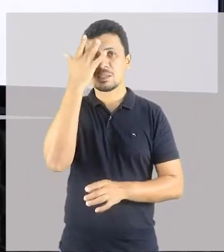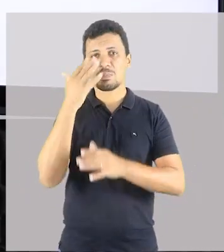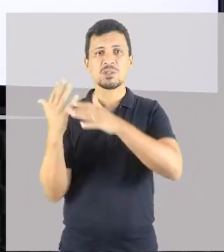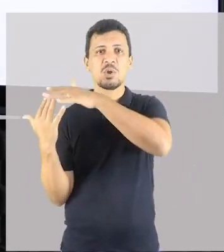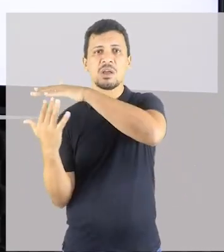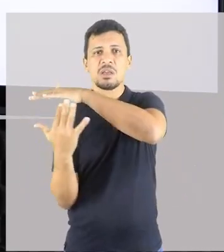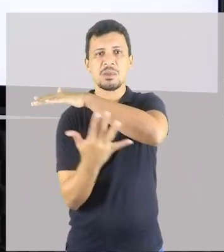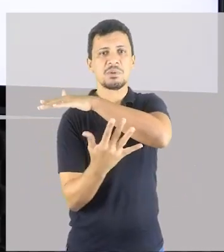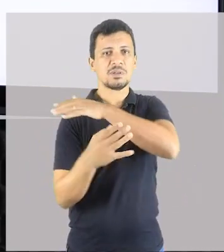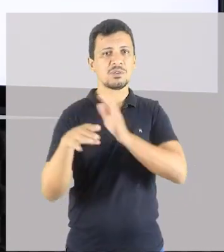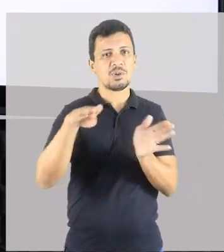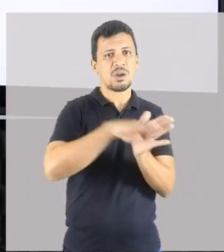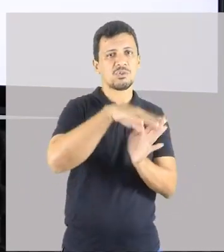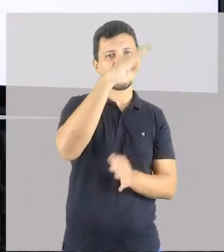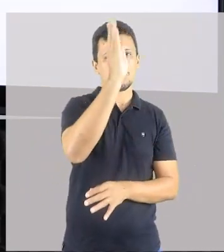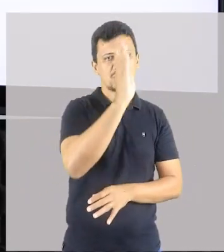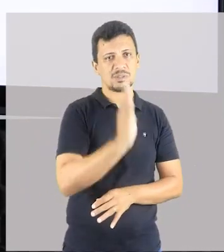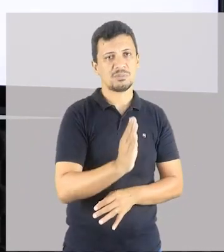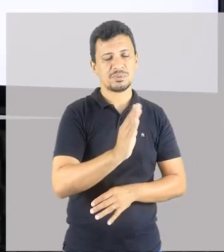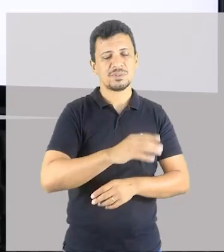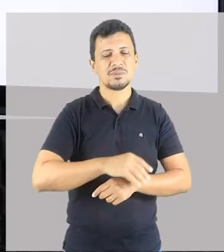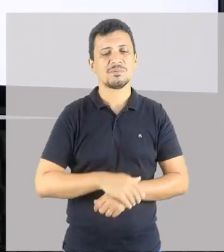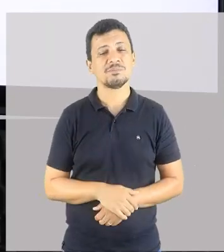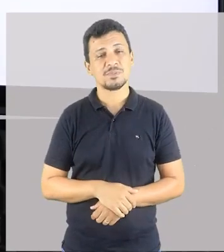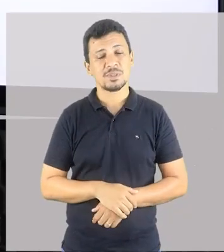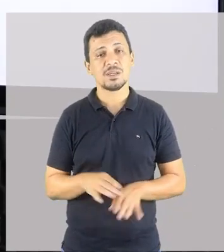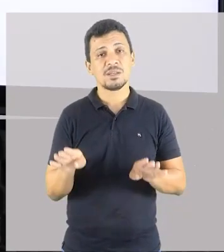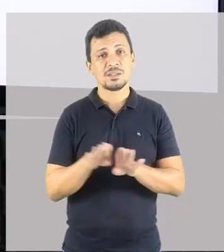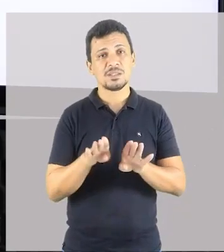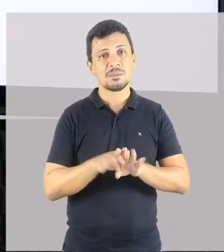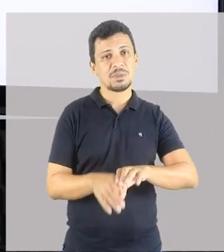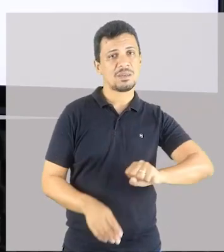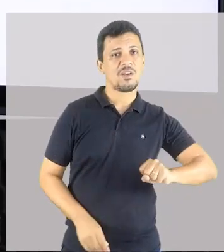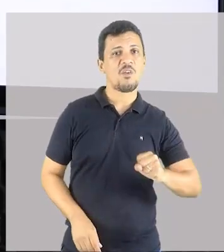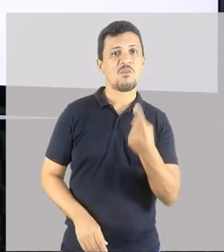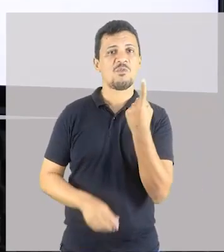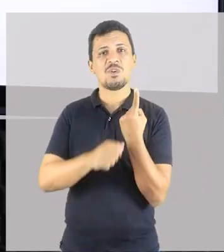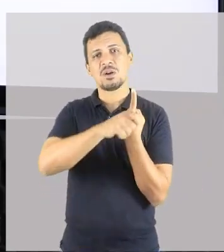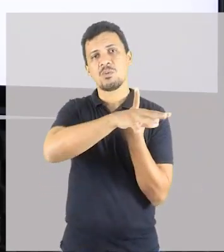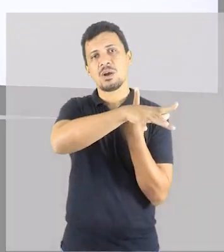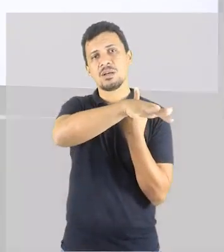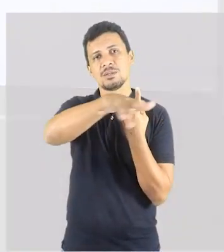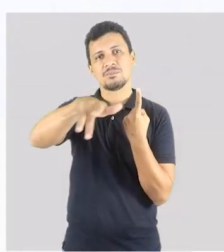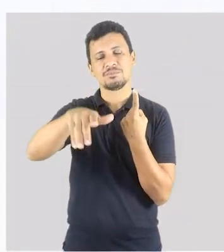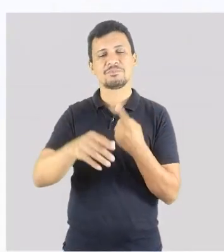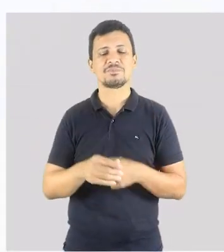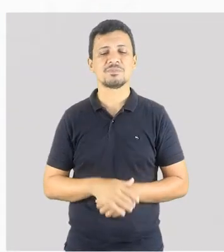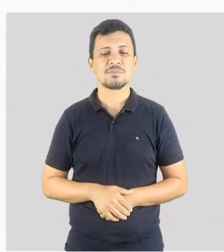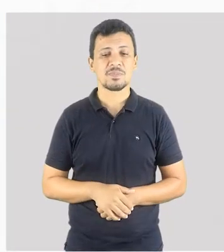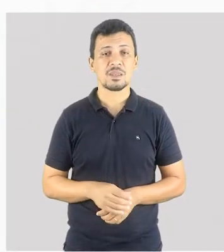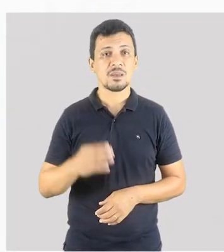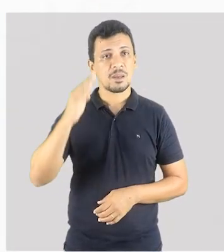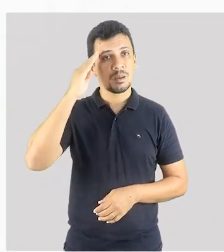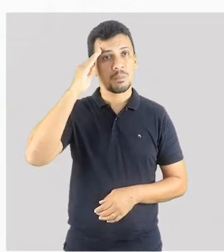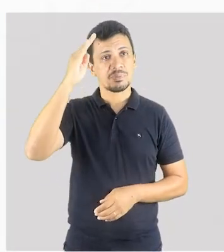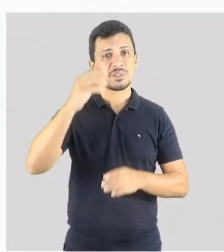intercâmbio cultural, que são exatamente as vanguardas. Então, basicamente, esse contexto. Né? As principais